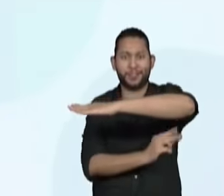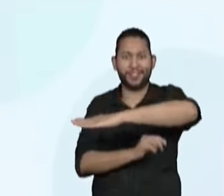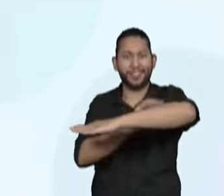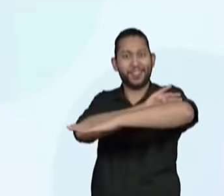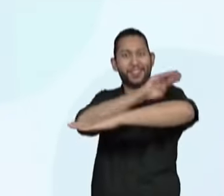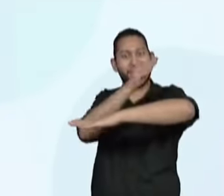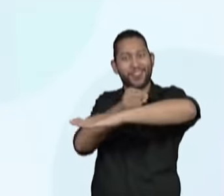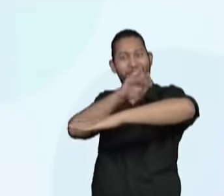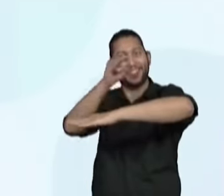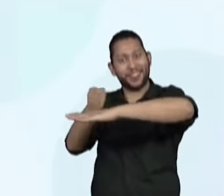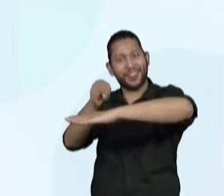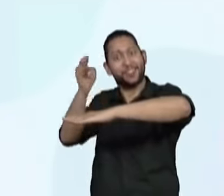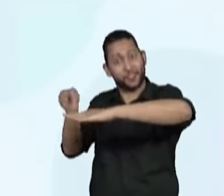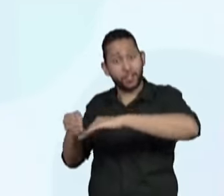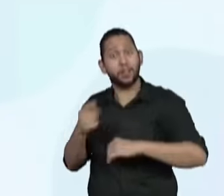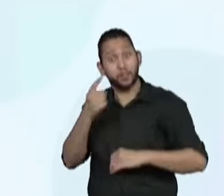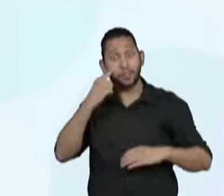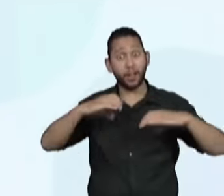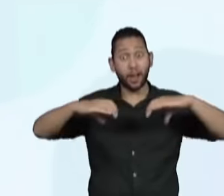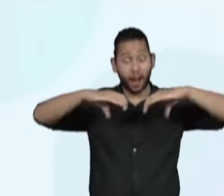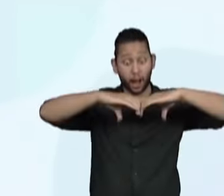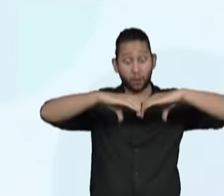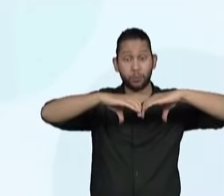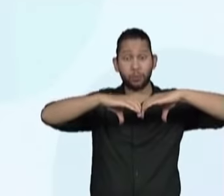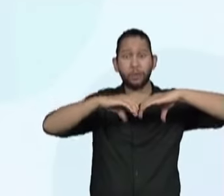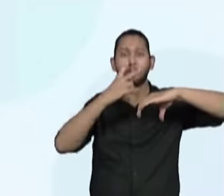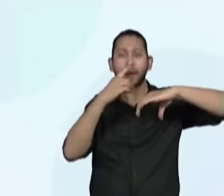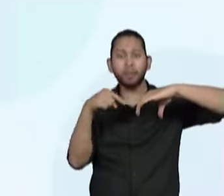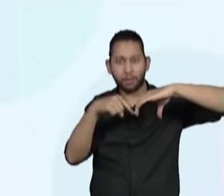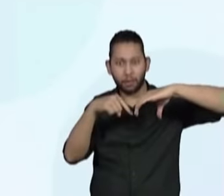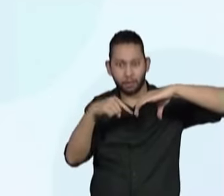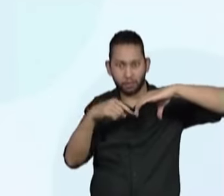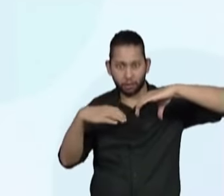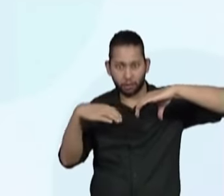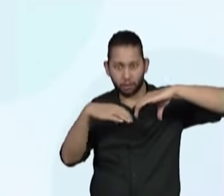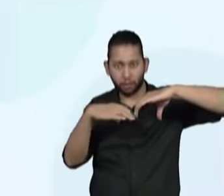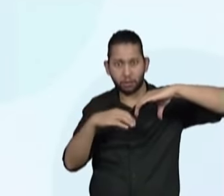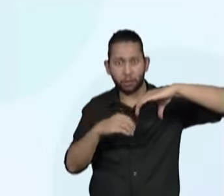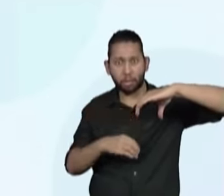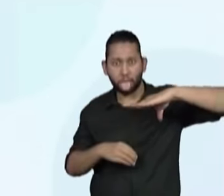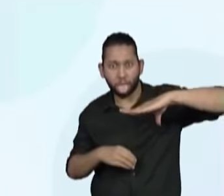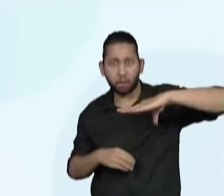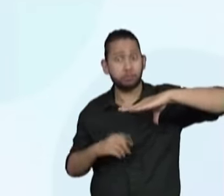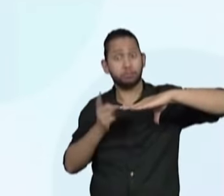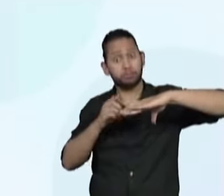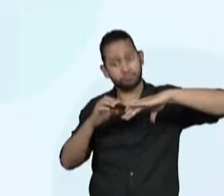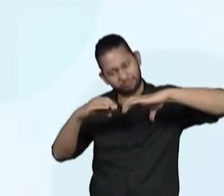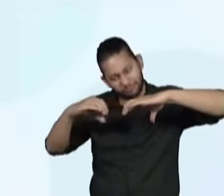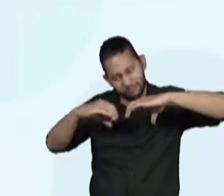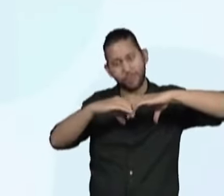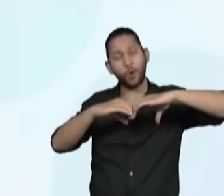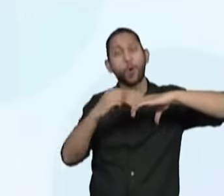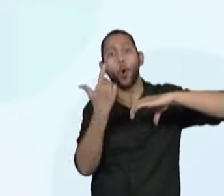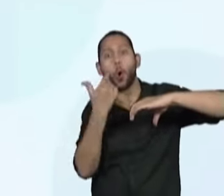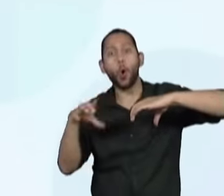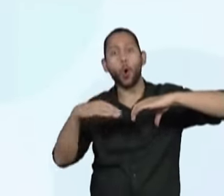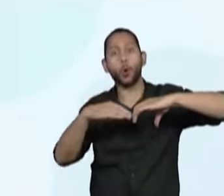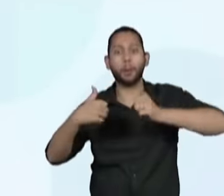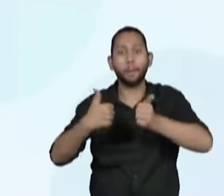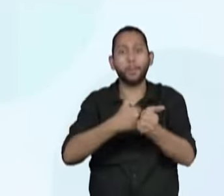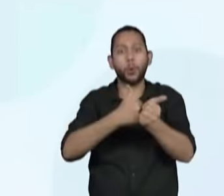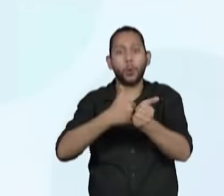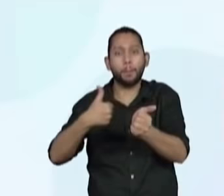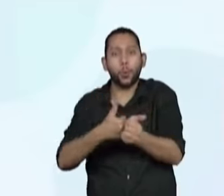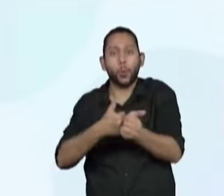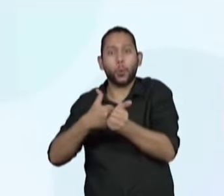né, ou uma rodovia. A gente vê, né, uma estrutura de vários arcos, né? Vários arcos sustentando aquela estrutura. A isso a